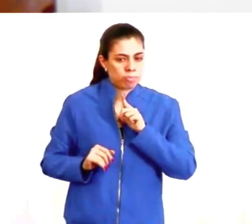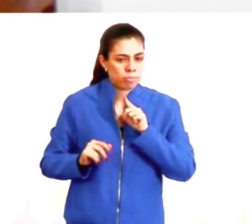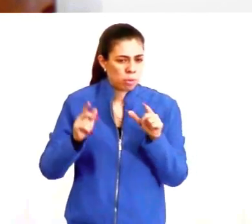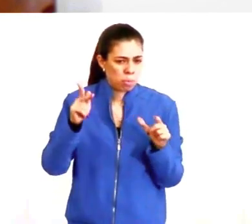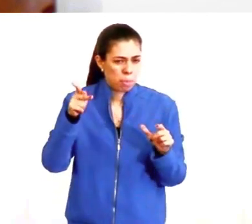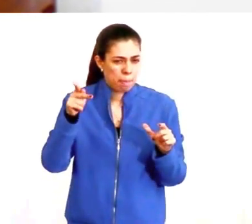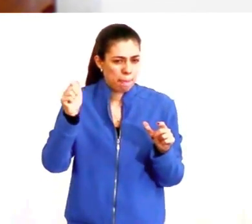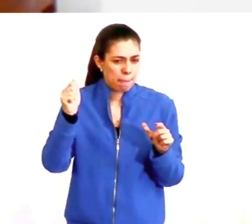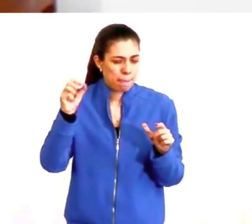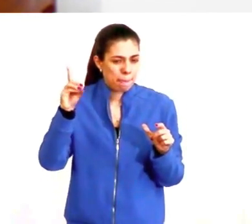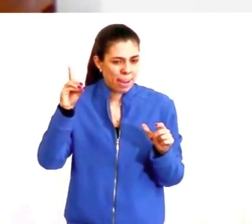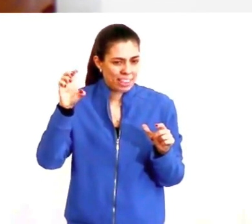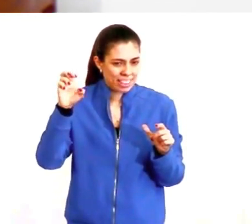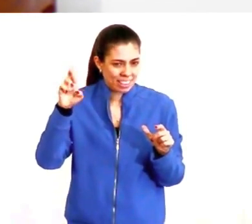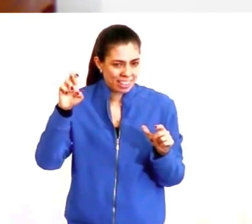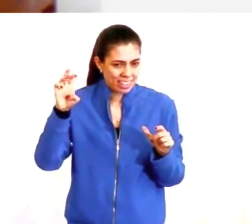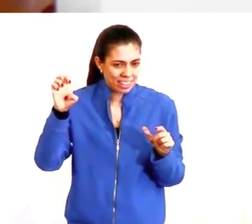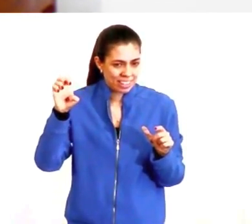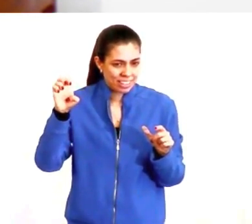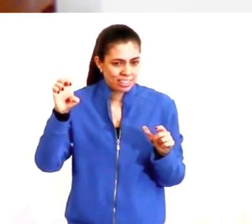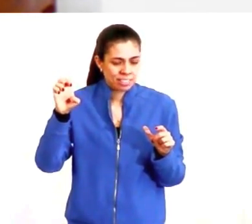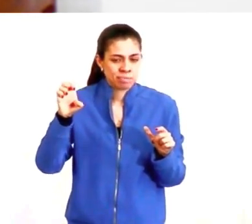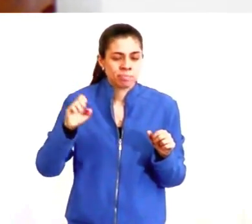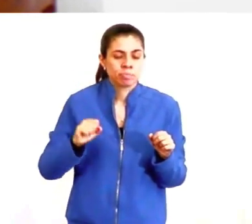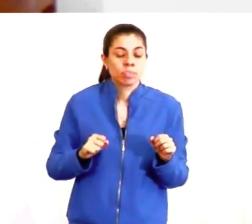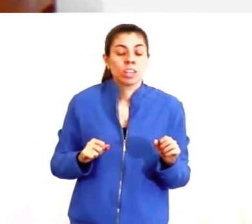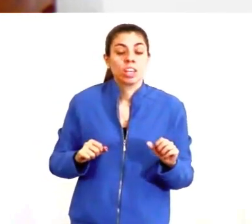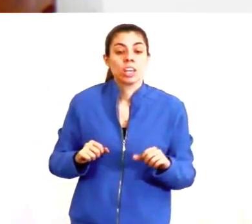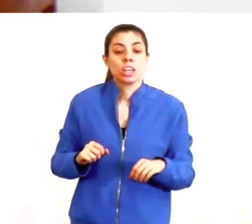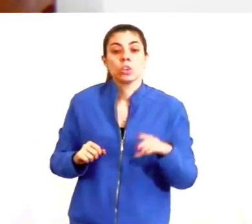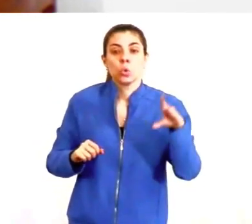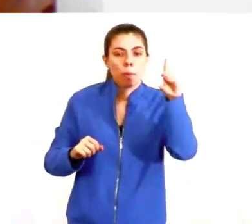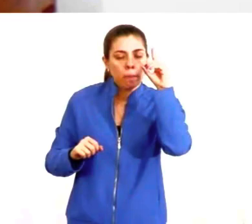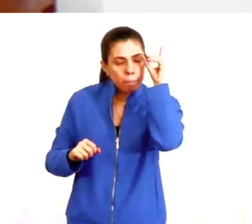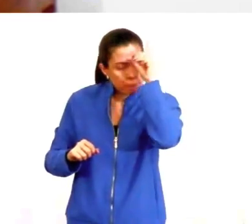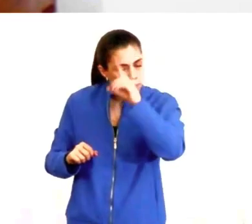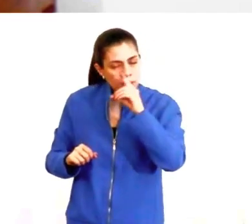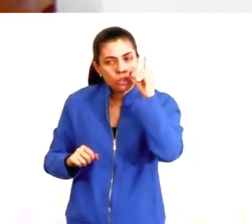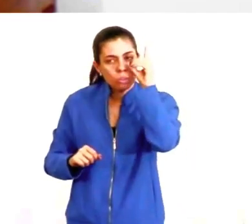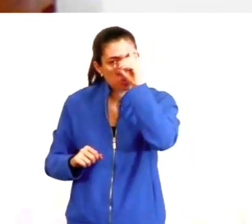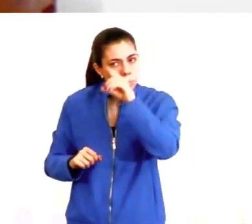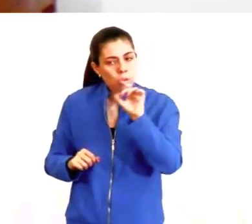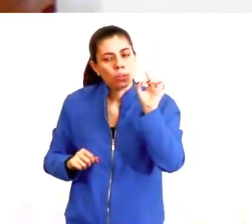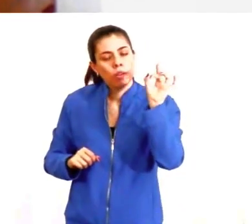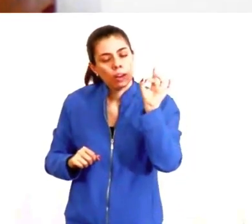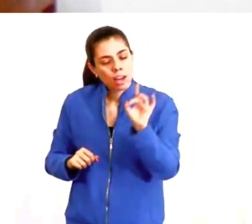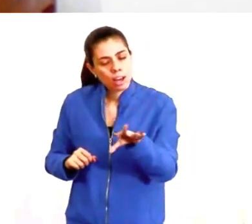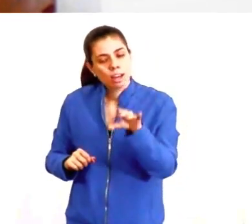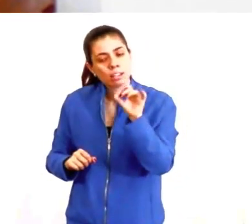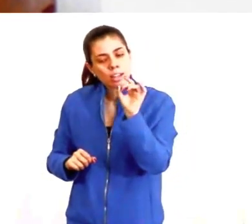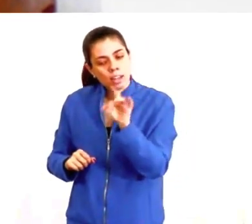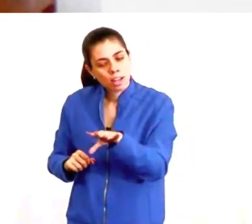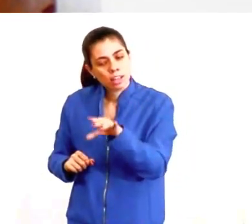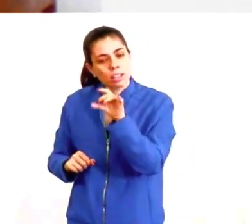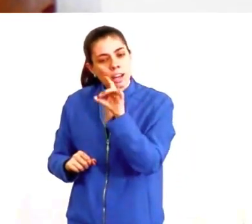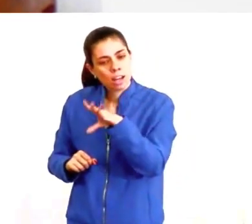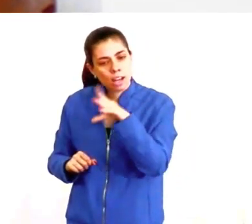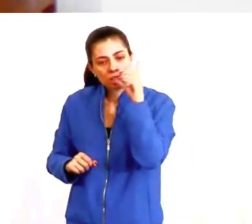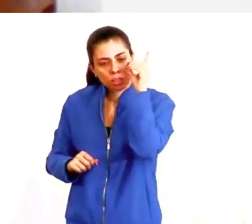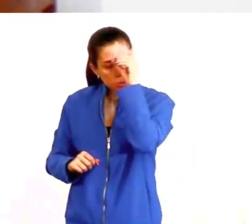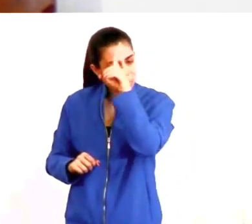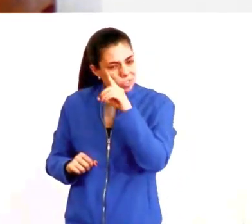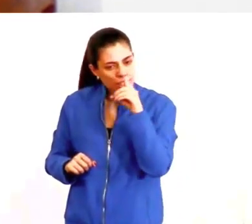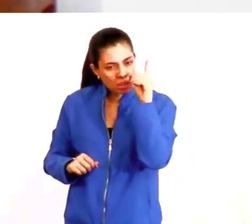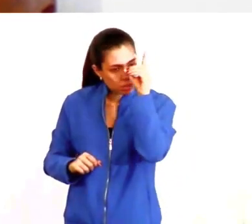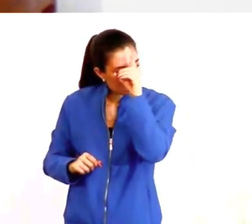todo domingo se faz um sacrifício. Liturgia templista em que um sacerdote faz esse